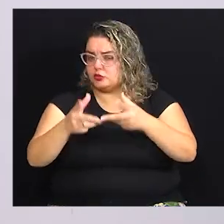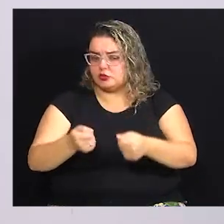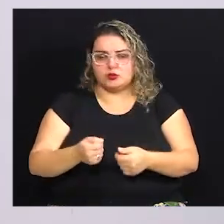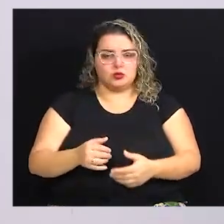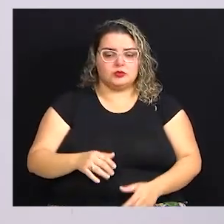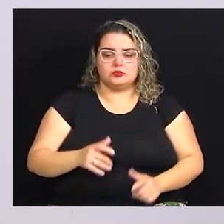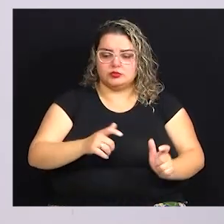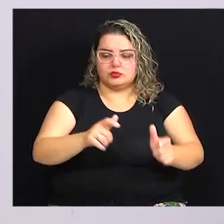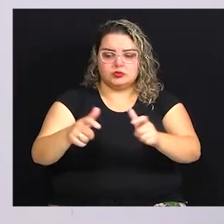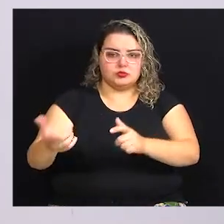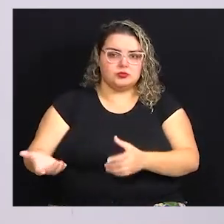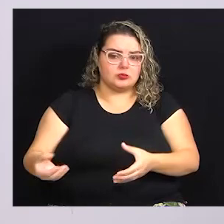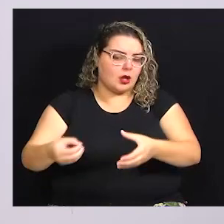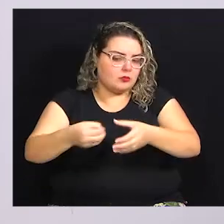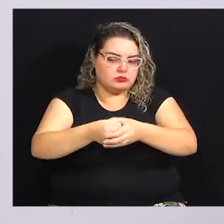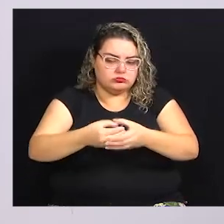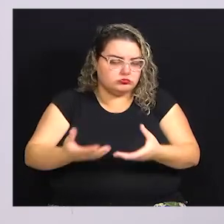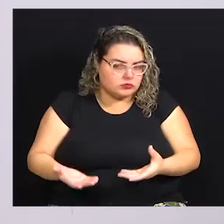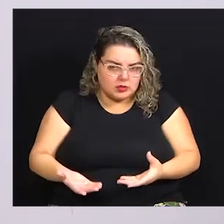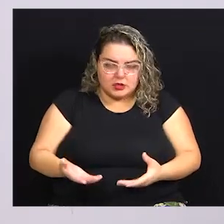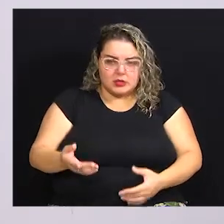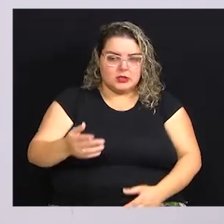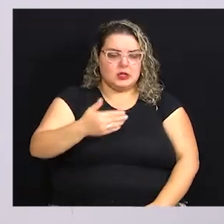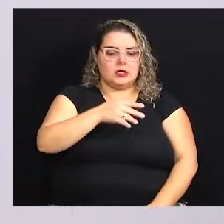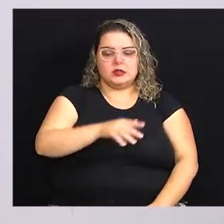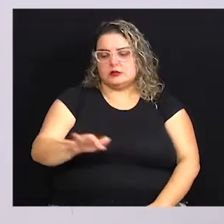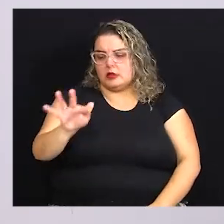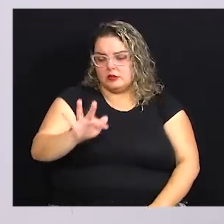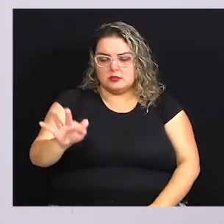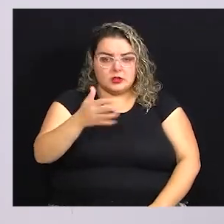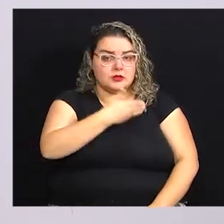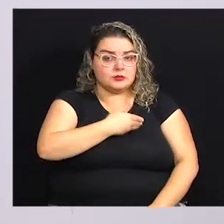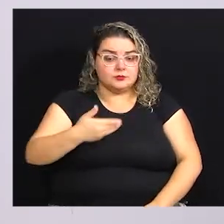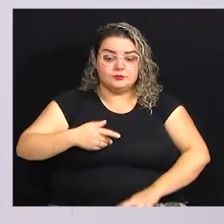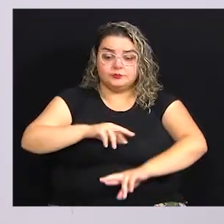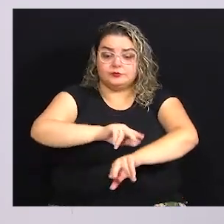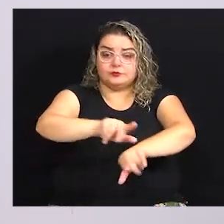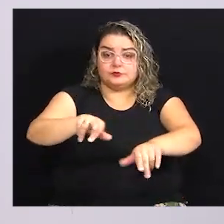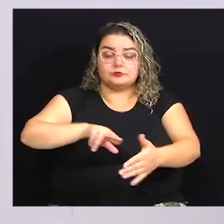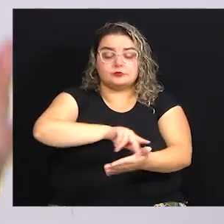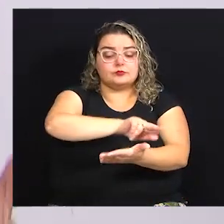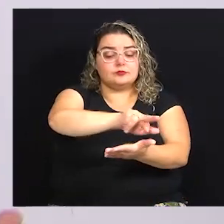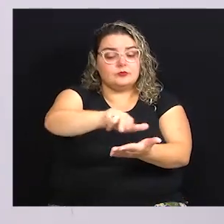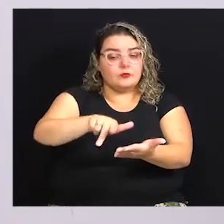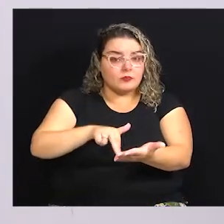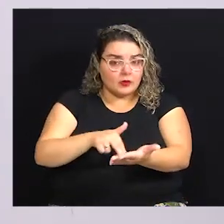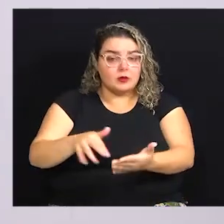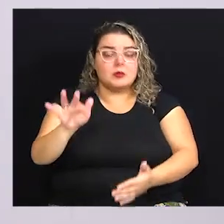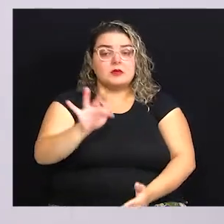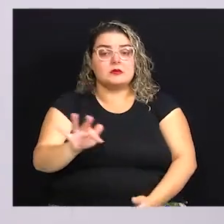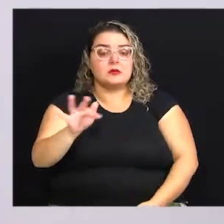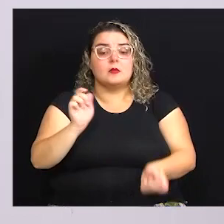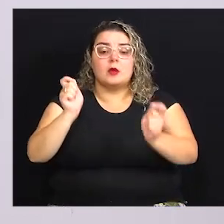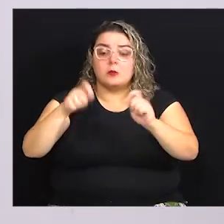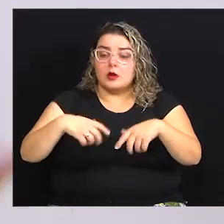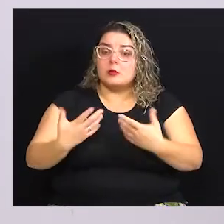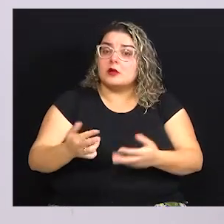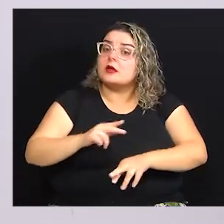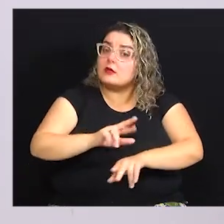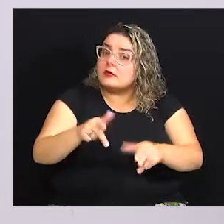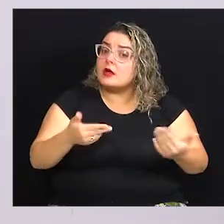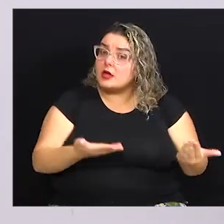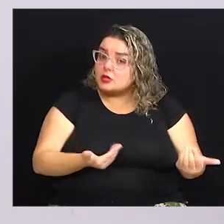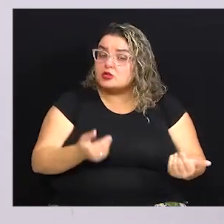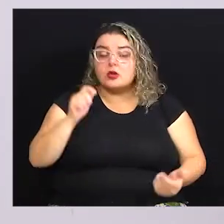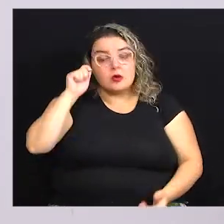cotas raciais em todos os âmbitos, por exemplo, nas universidades públicas, que trouxe diversidade para a universidade e